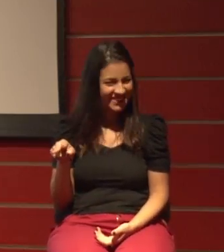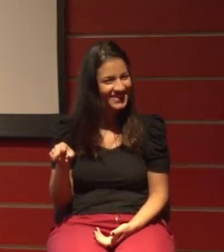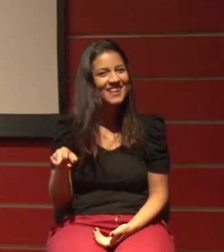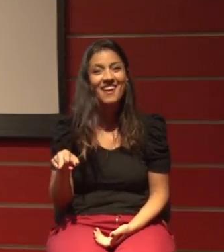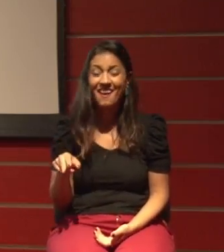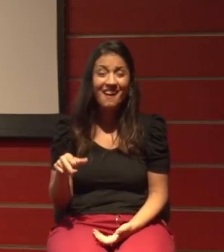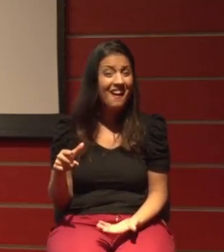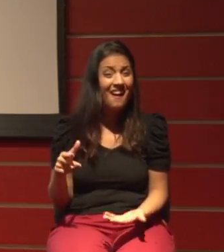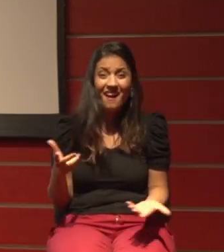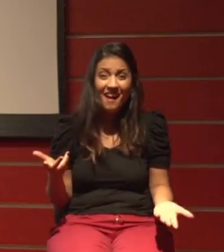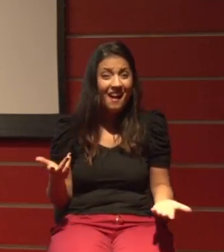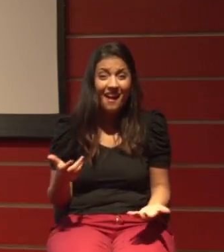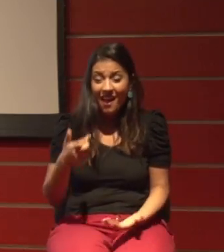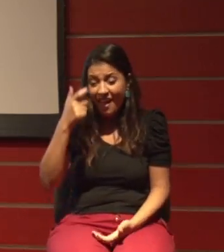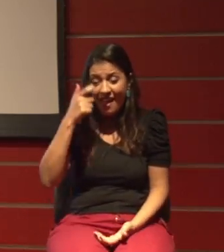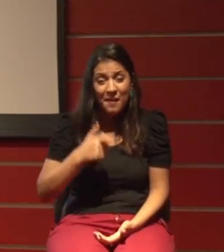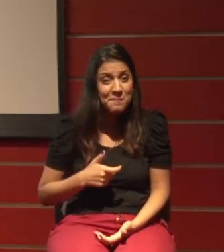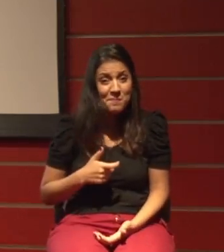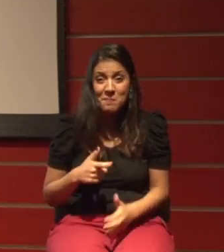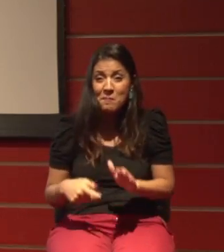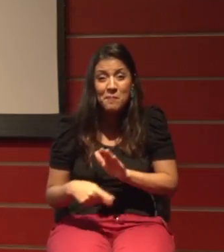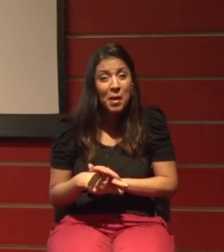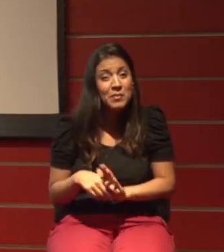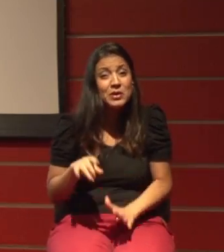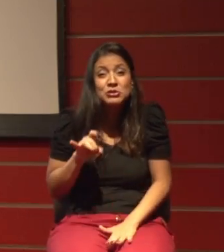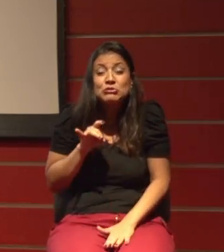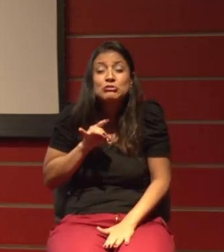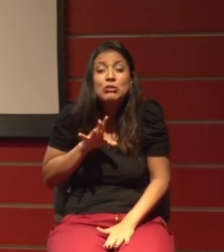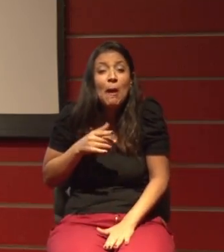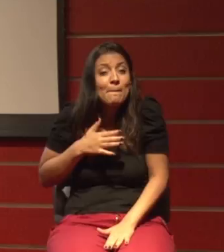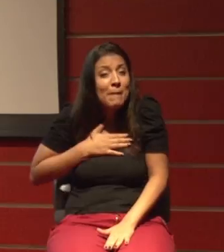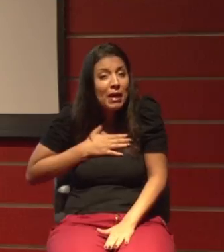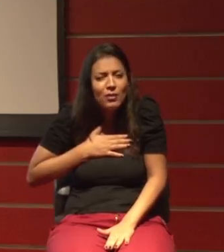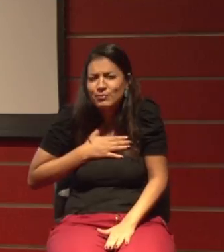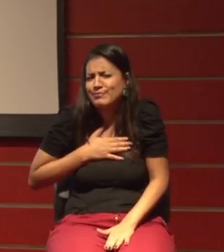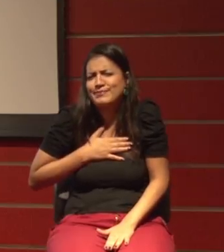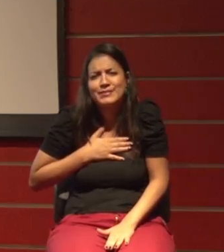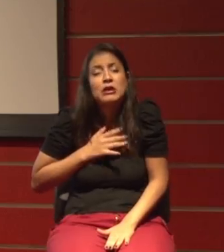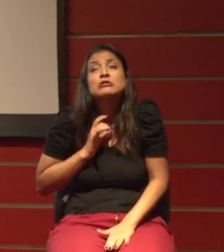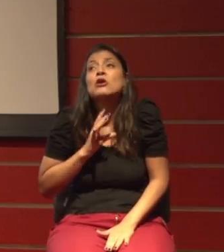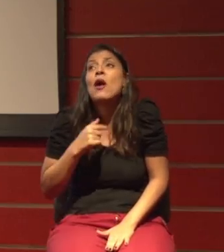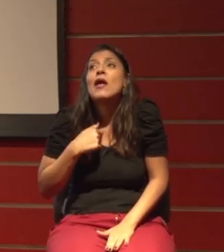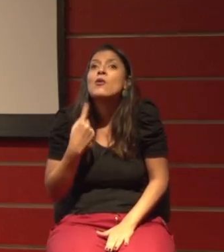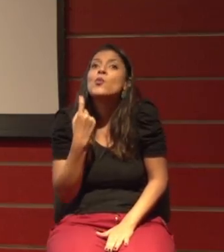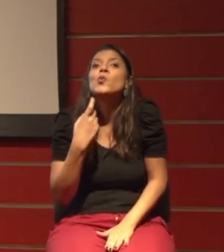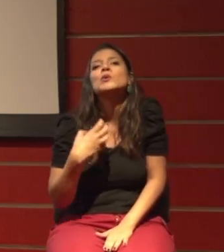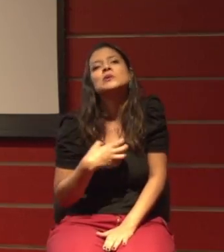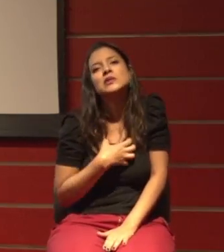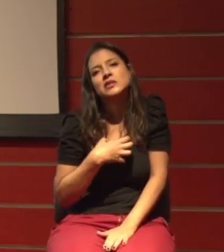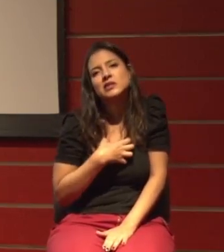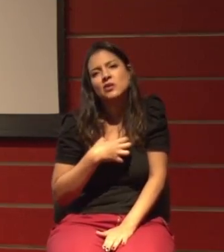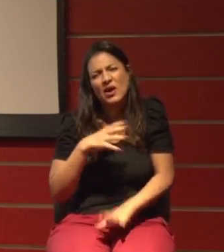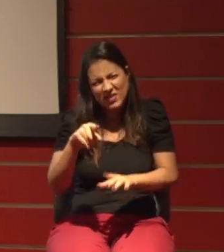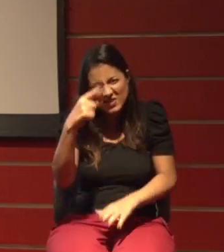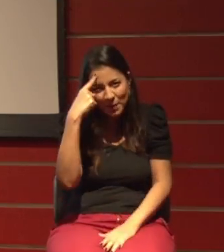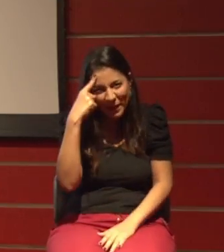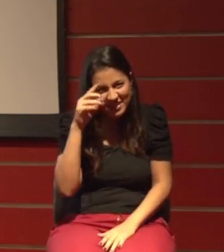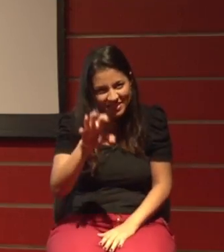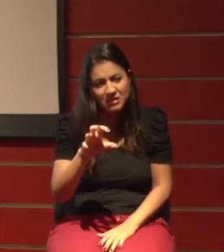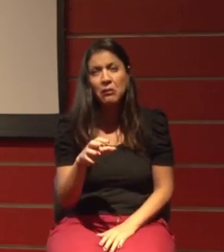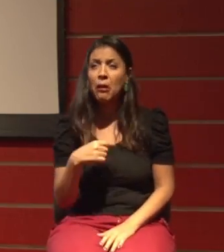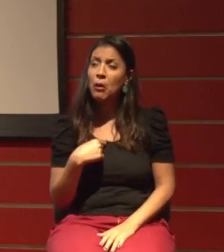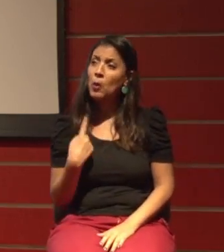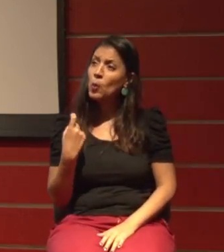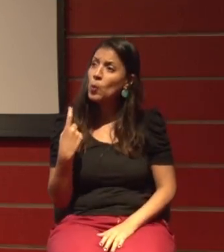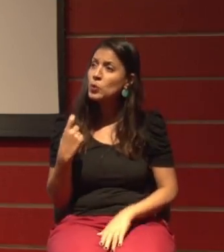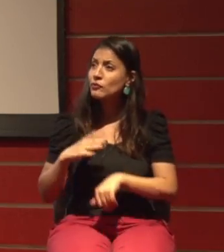universal também quando você às vezes você acha que só você sente aquilo que só você é capaz de passar por aquilo só você faz